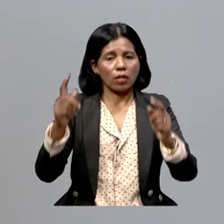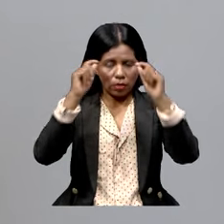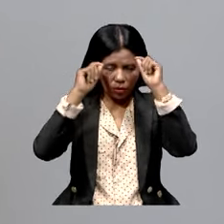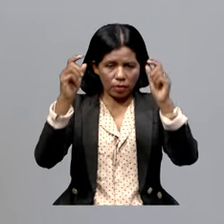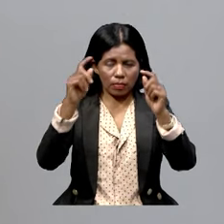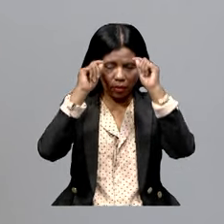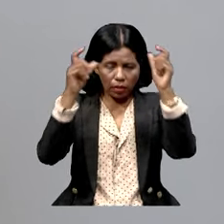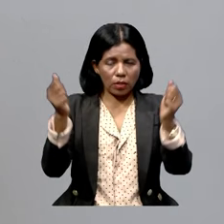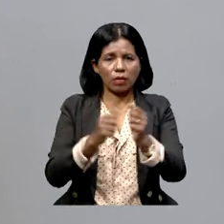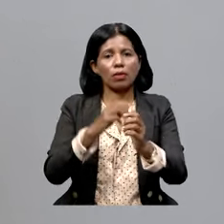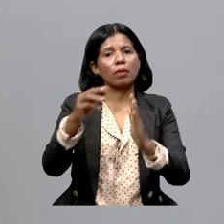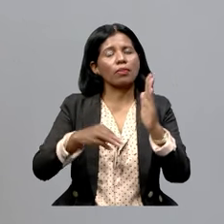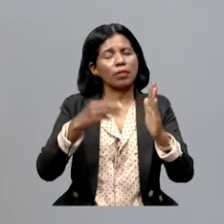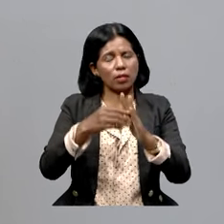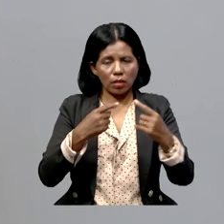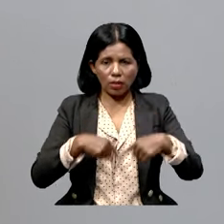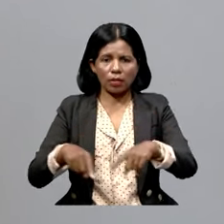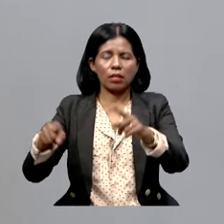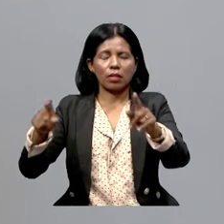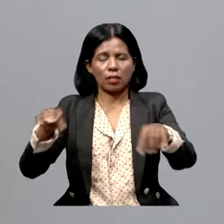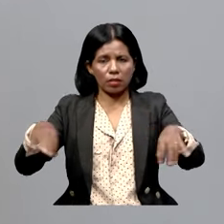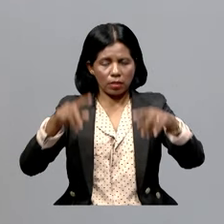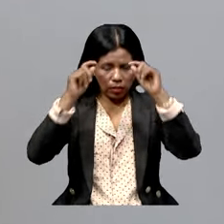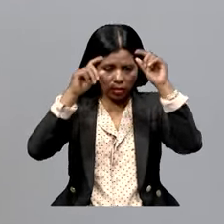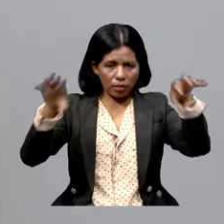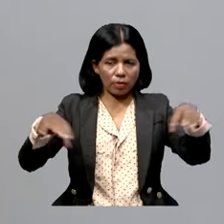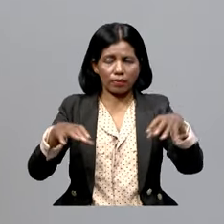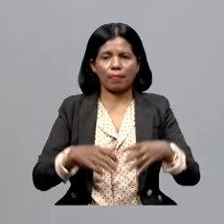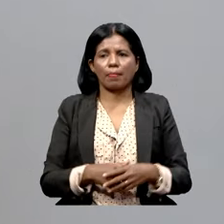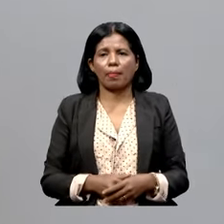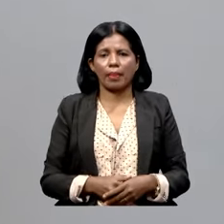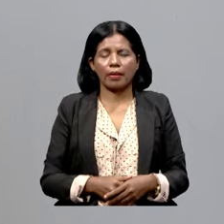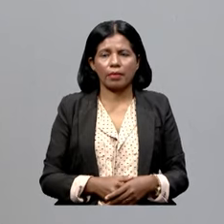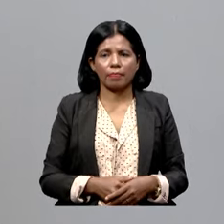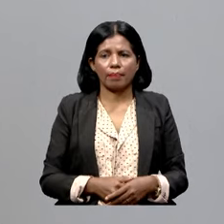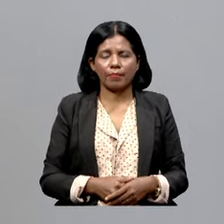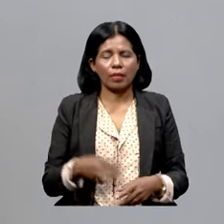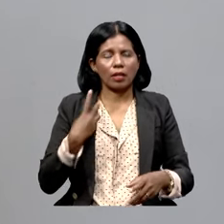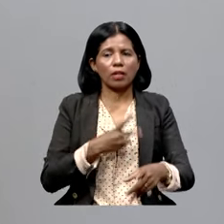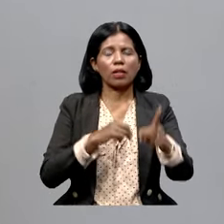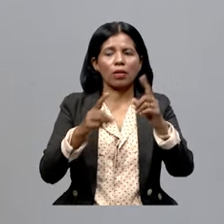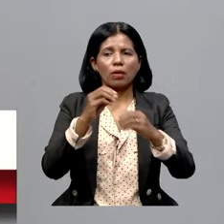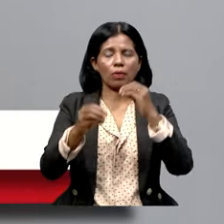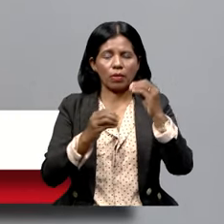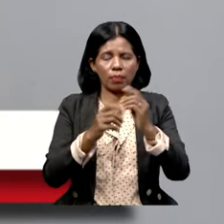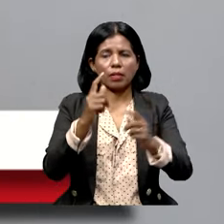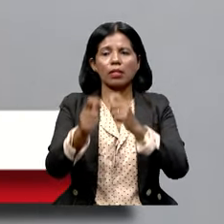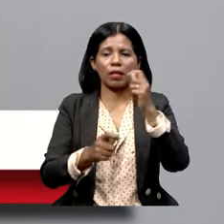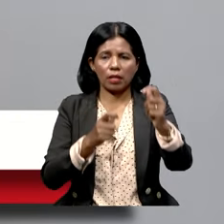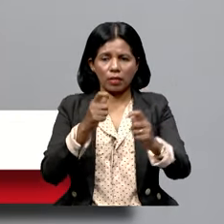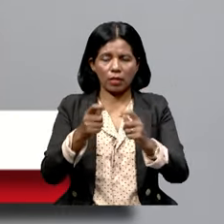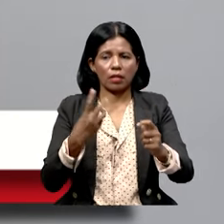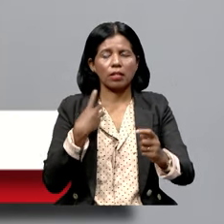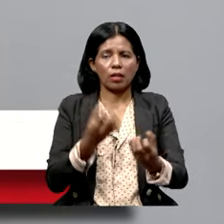di haruka Timoroan sira ba servisu ia na saun refere. O hui ta kulia hela kata ka sistema sira digitalizasaun nia, ne be maka